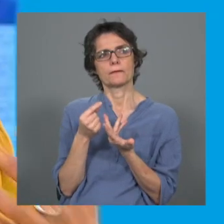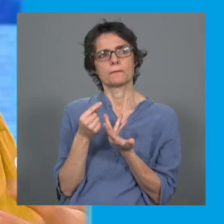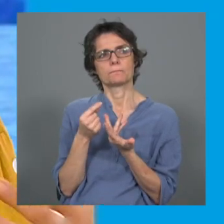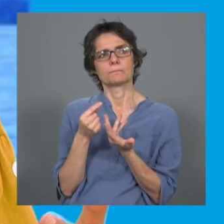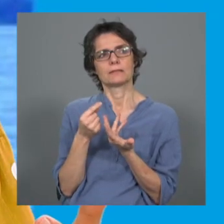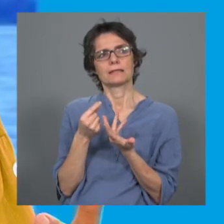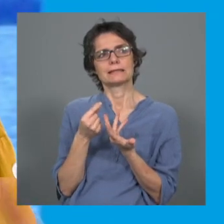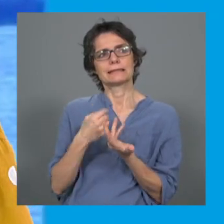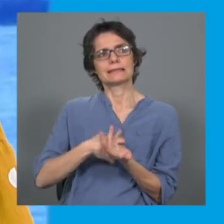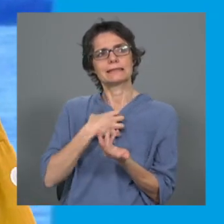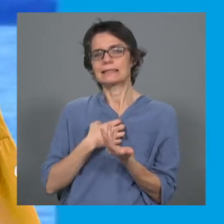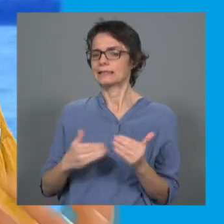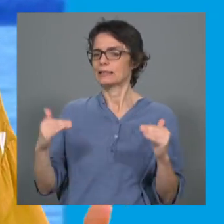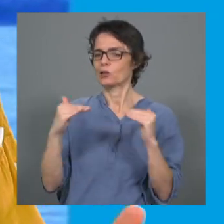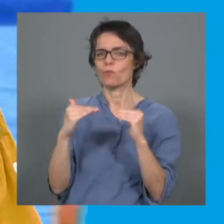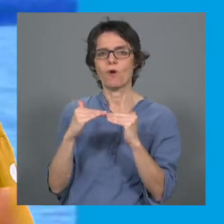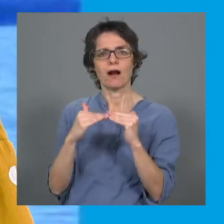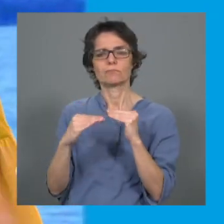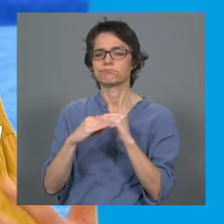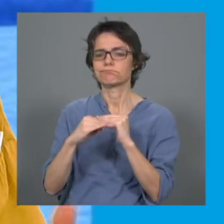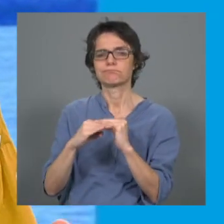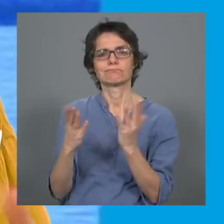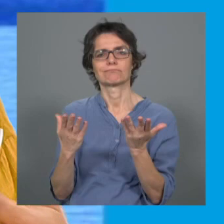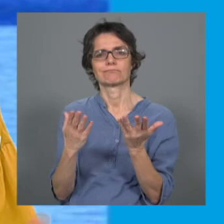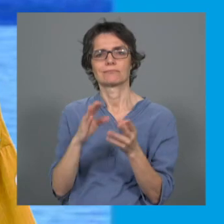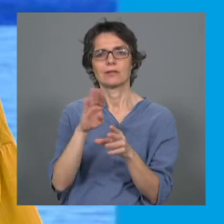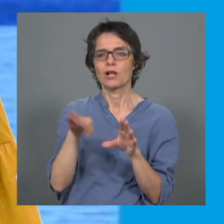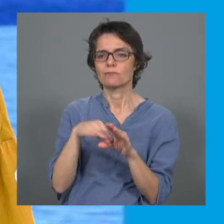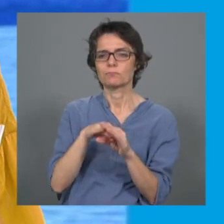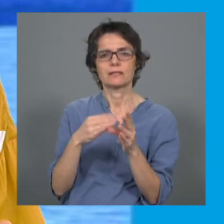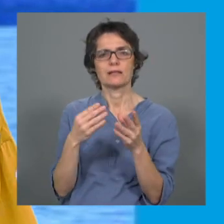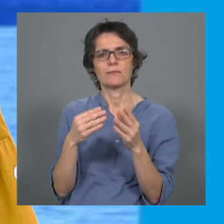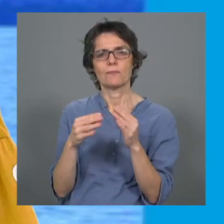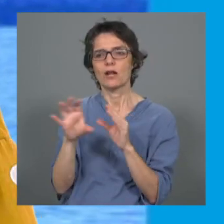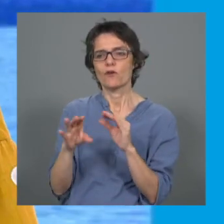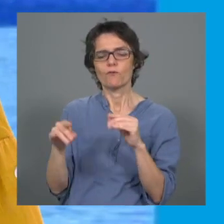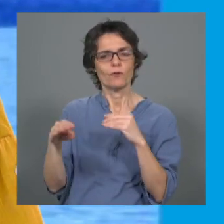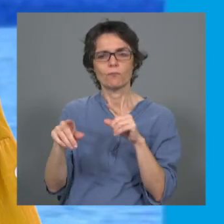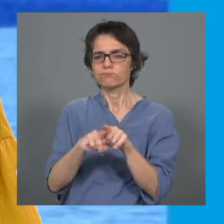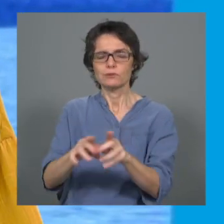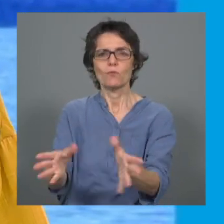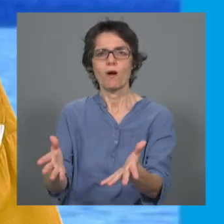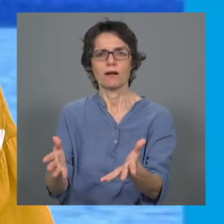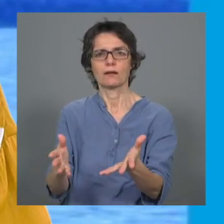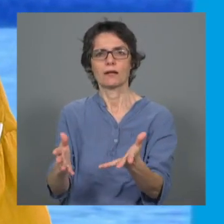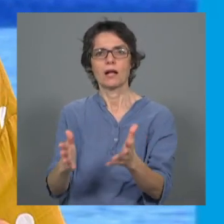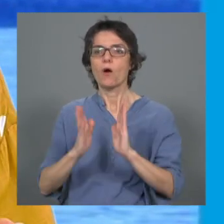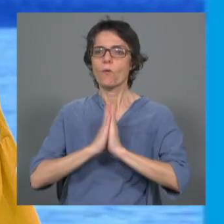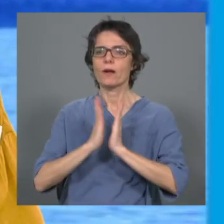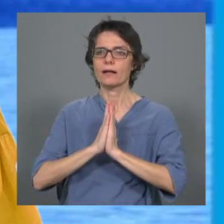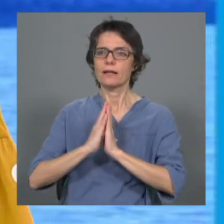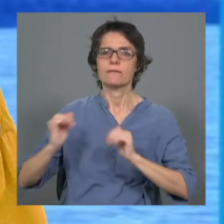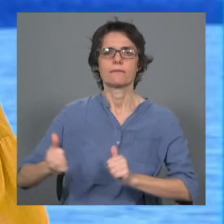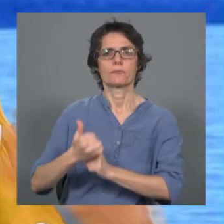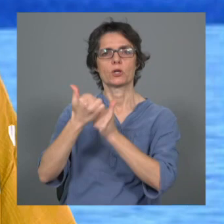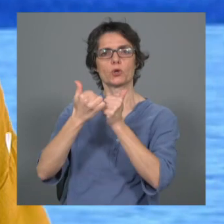que estavam envolvidas e, portanto, todos sentirem-se envolvidos nesta reflexão, numa tentativa de encontrar uma igreja melhor num mundo